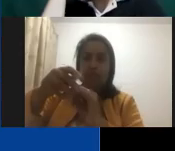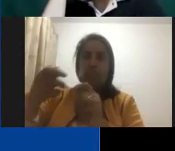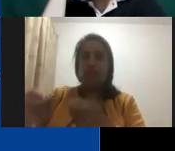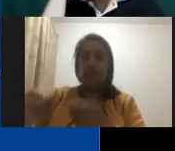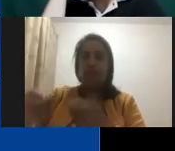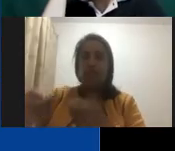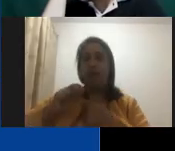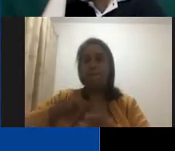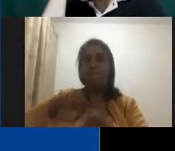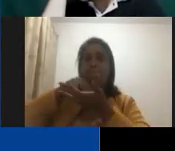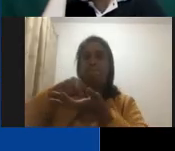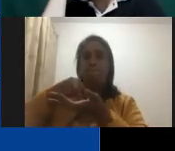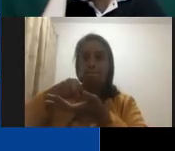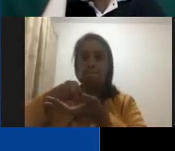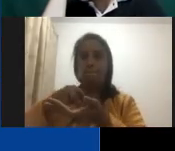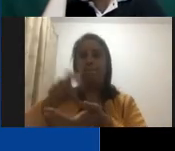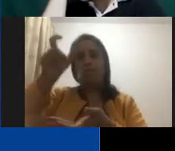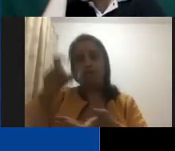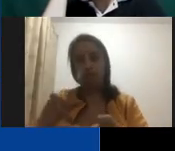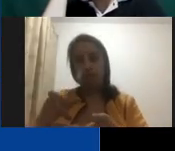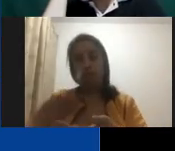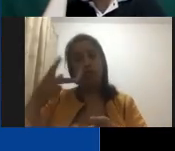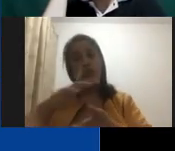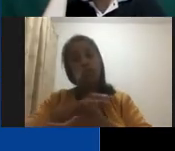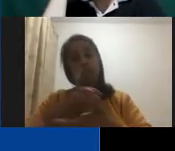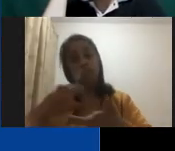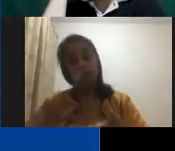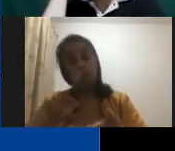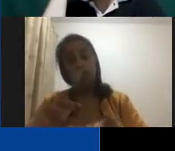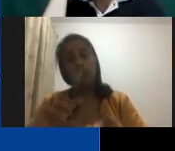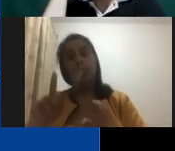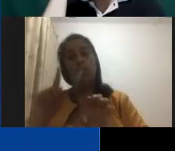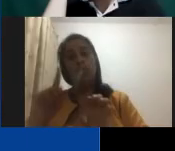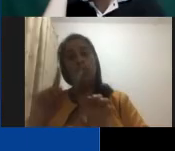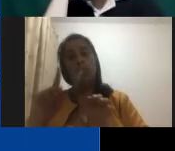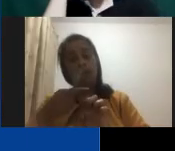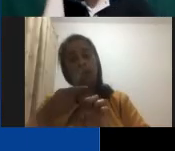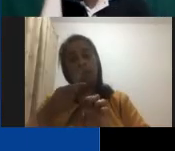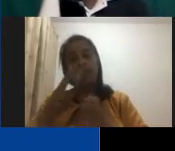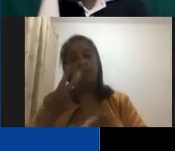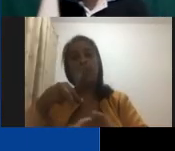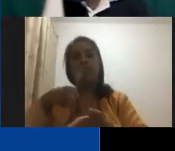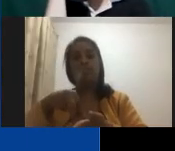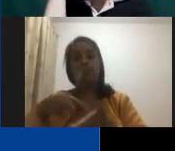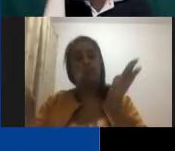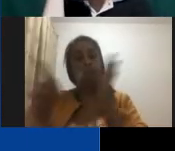É um músculo, então, estabilizador da coluna cervical, tá?